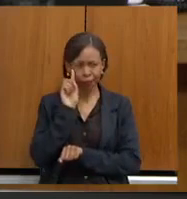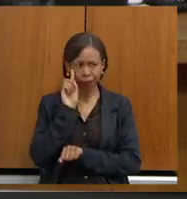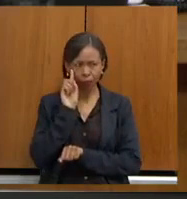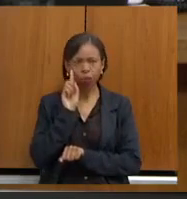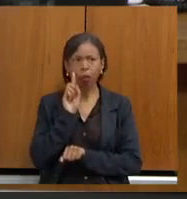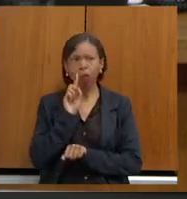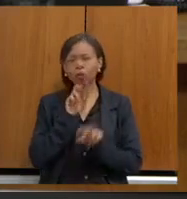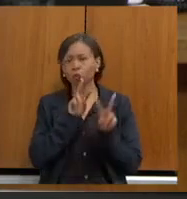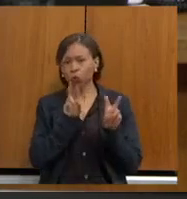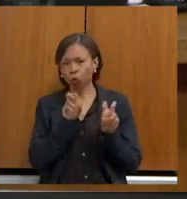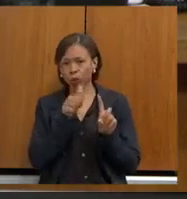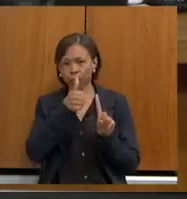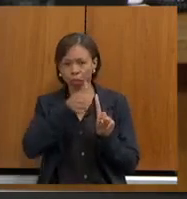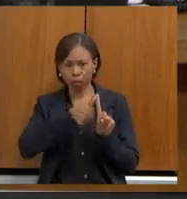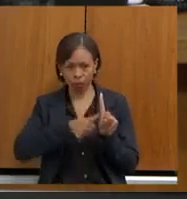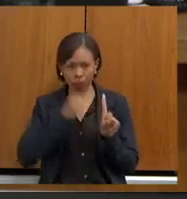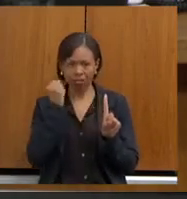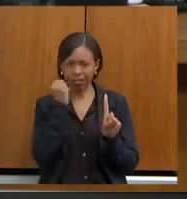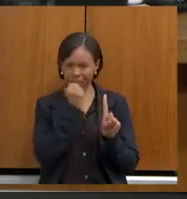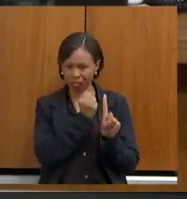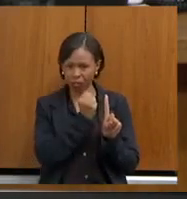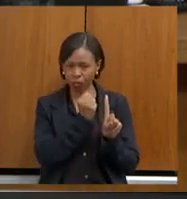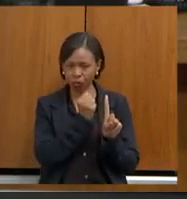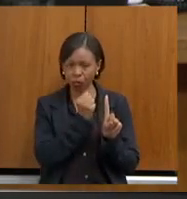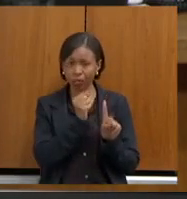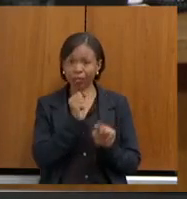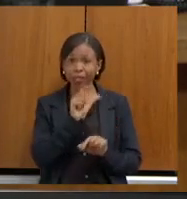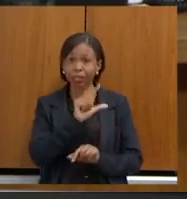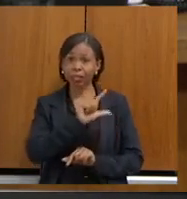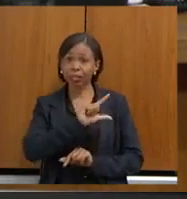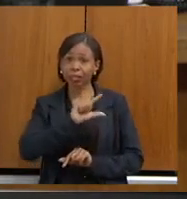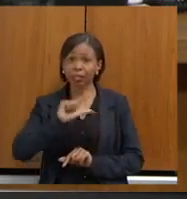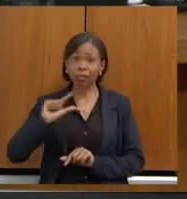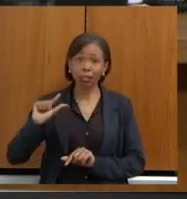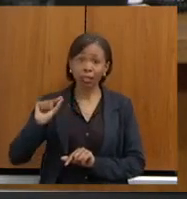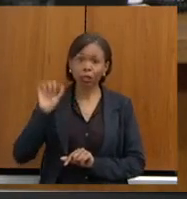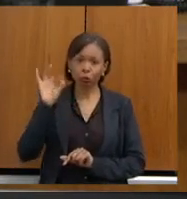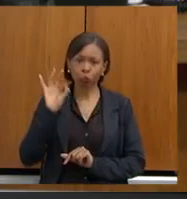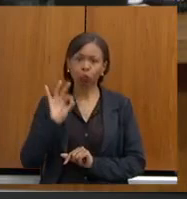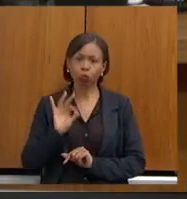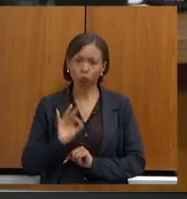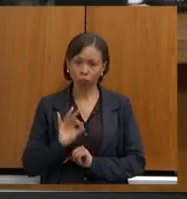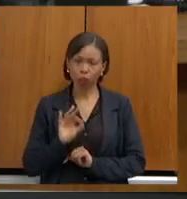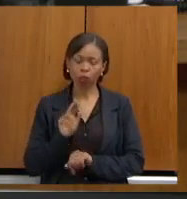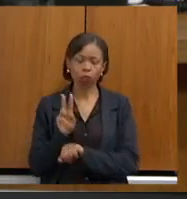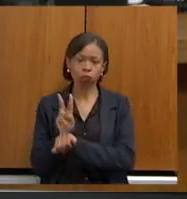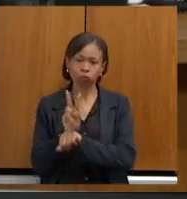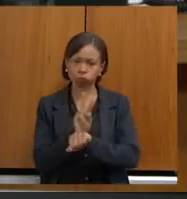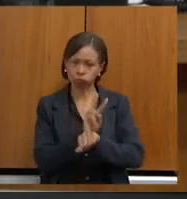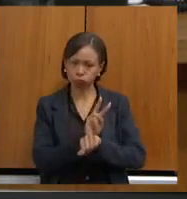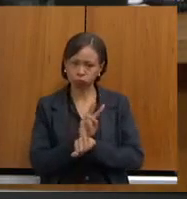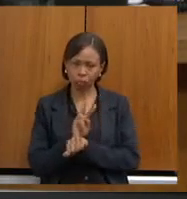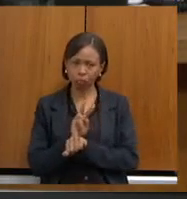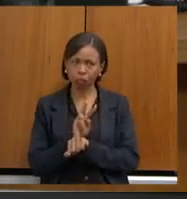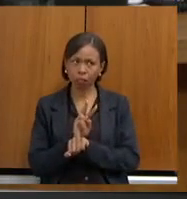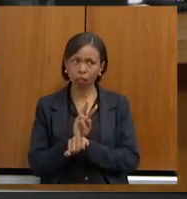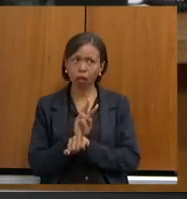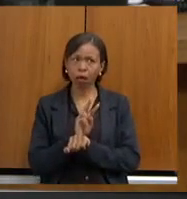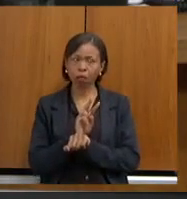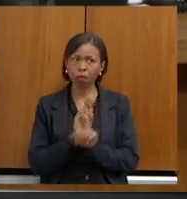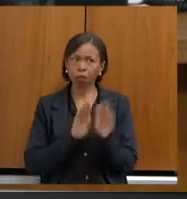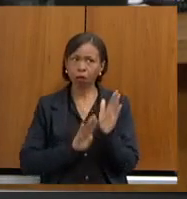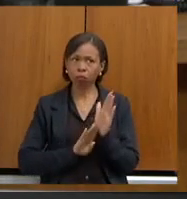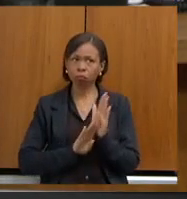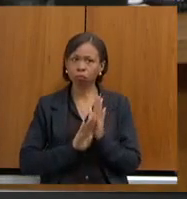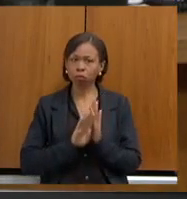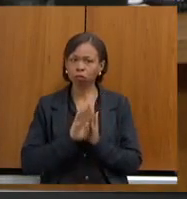né nos todos os casos 100 porcento dos procedimentos instaurados sem por cento nós temos um aumento